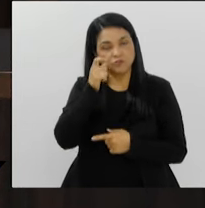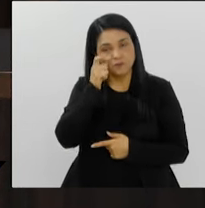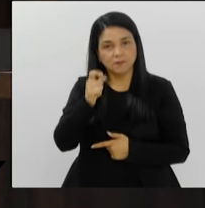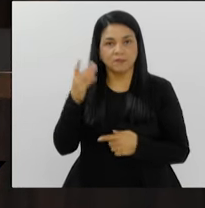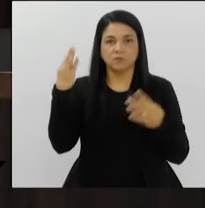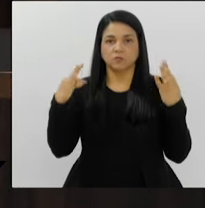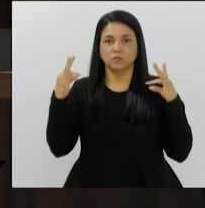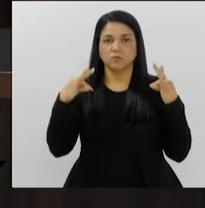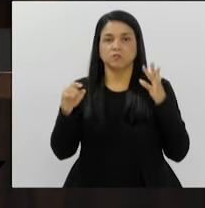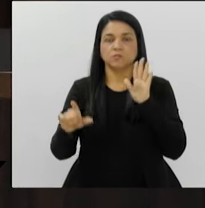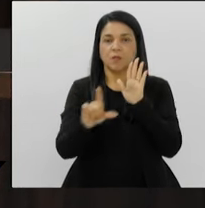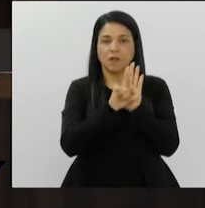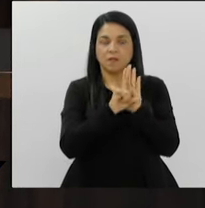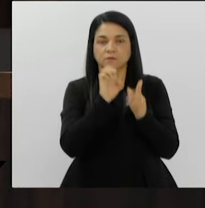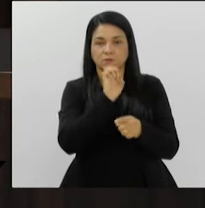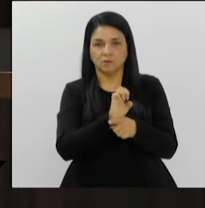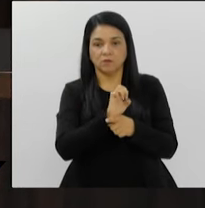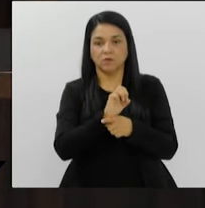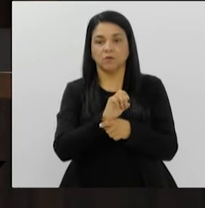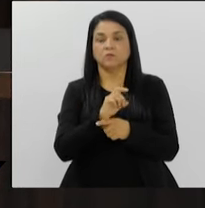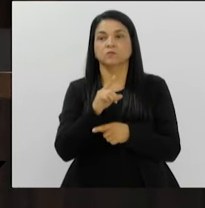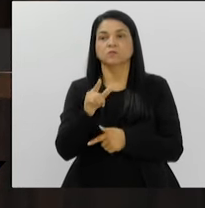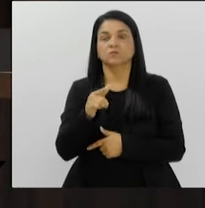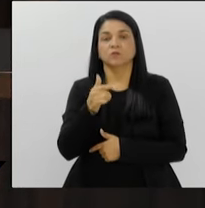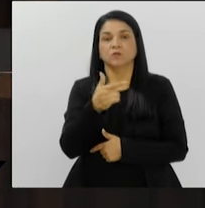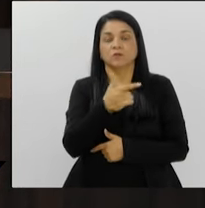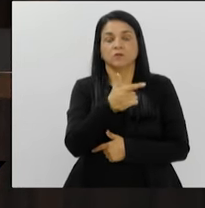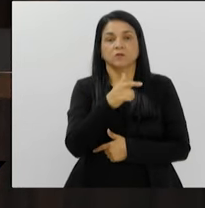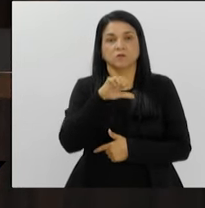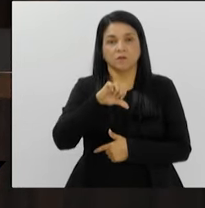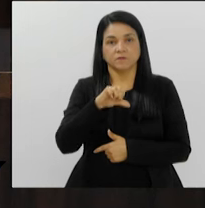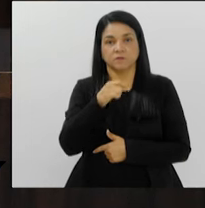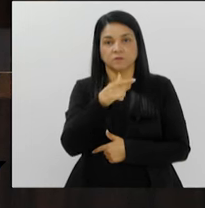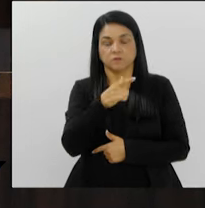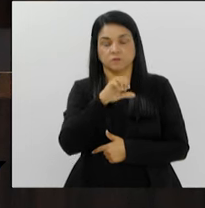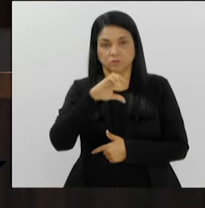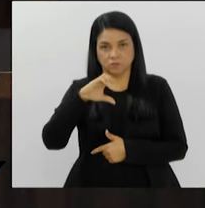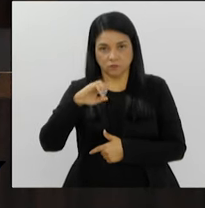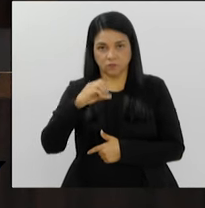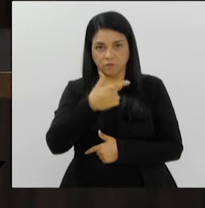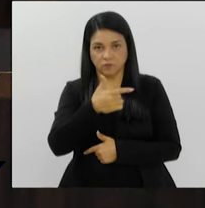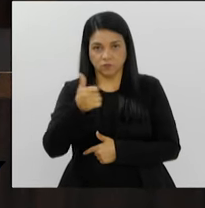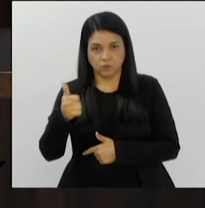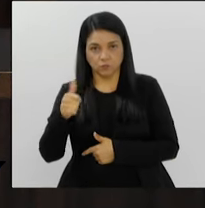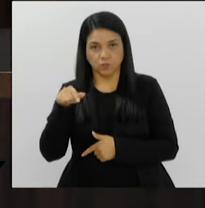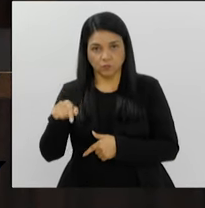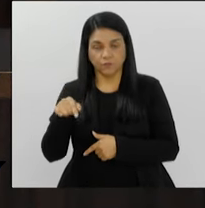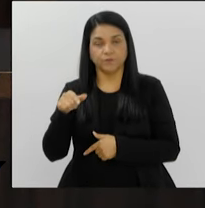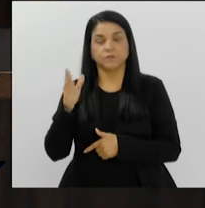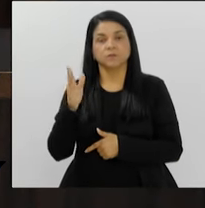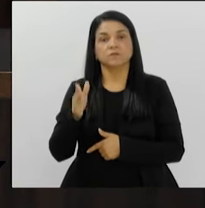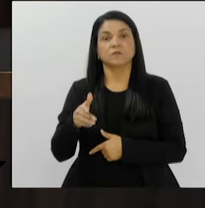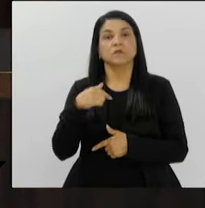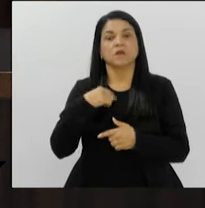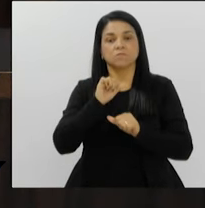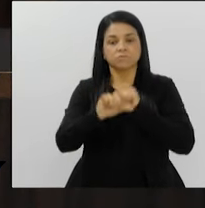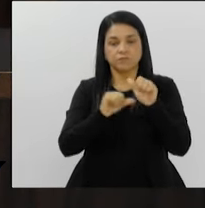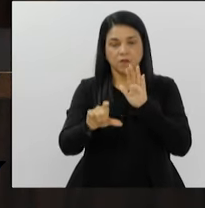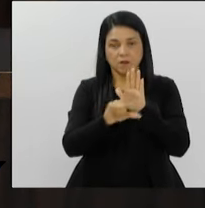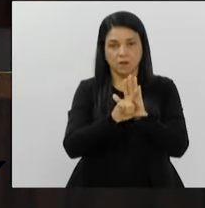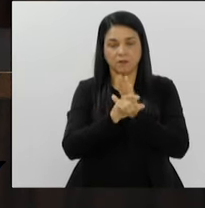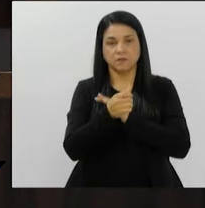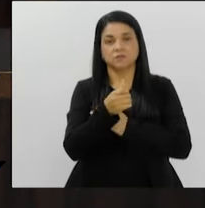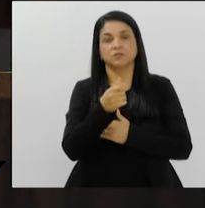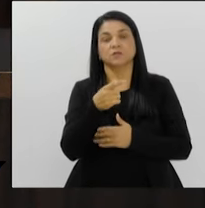Estadual 921, de 11 de novembro de 85, alterada pela Lei 9.254, de 26